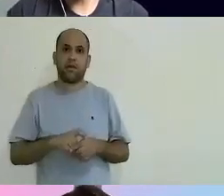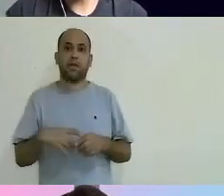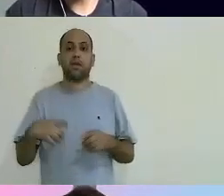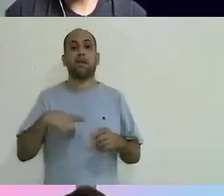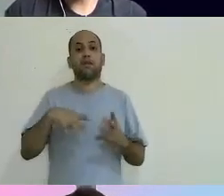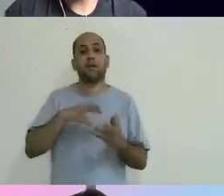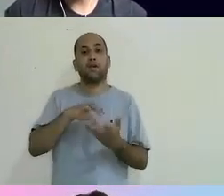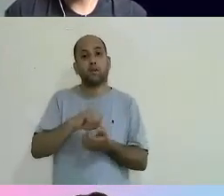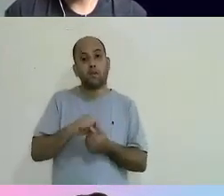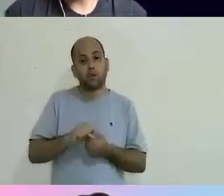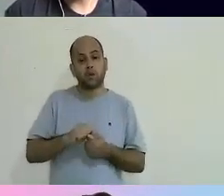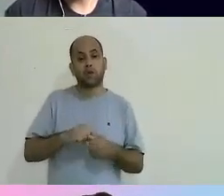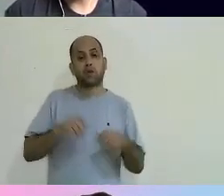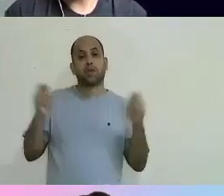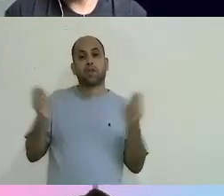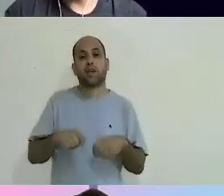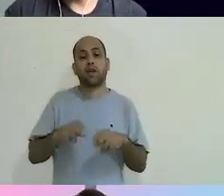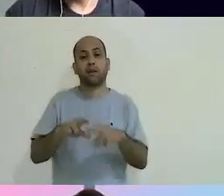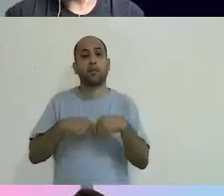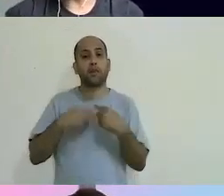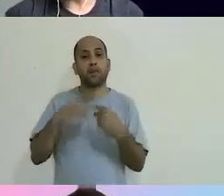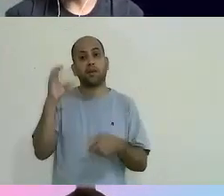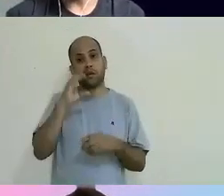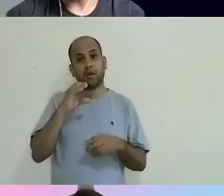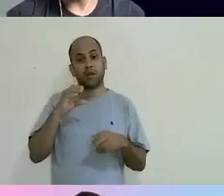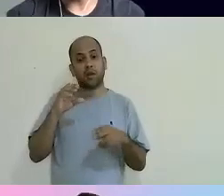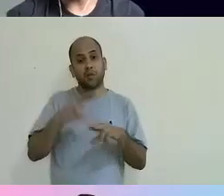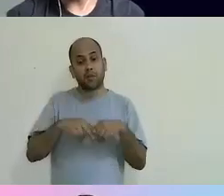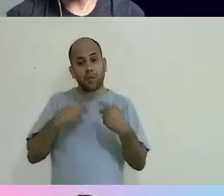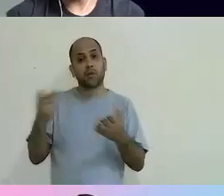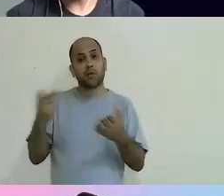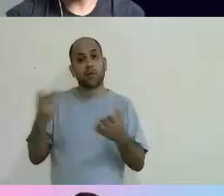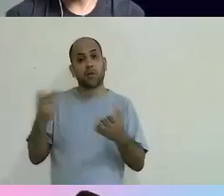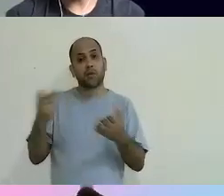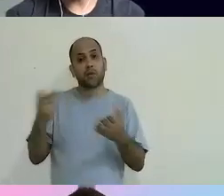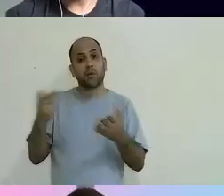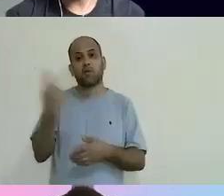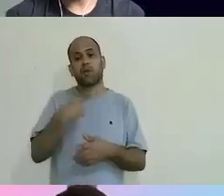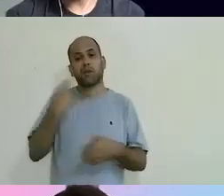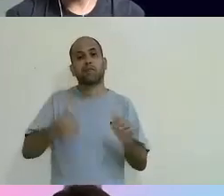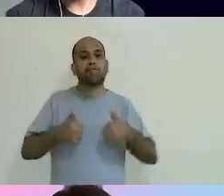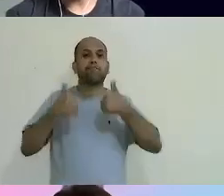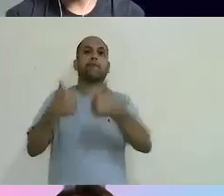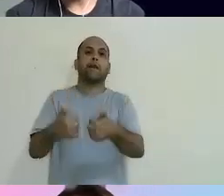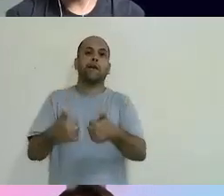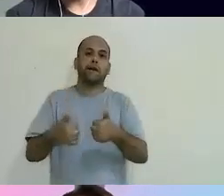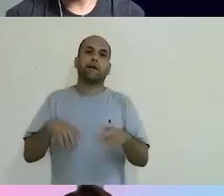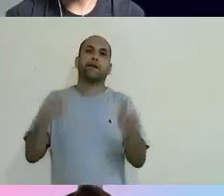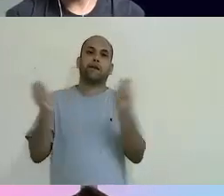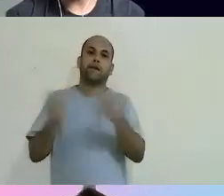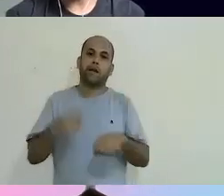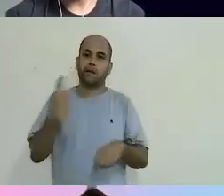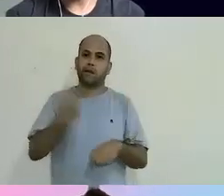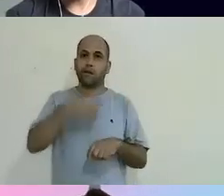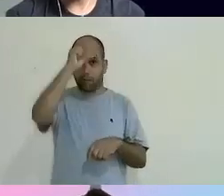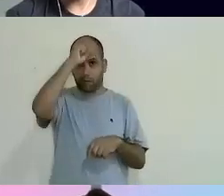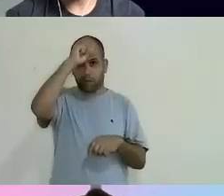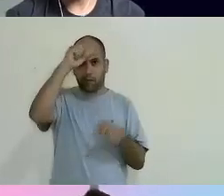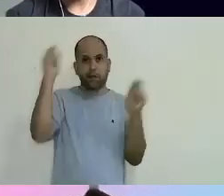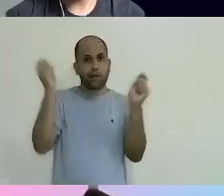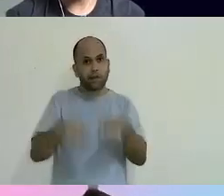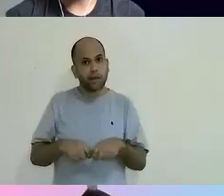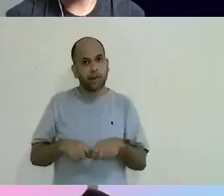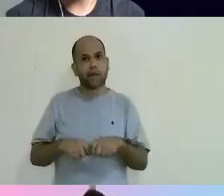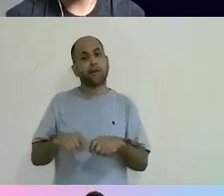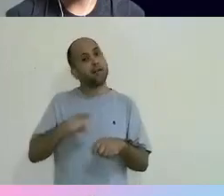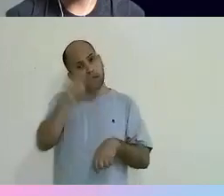possível, porque é através dos erros que a gente melhora, é através dos erros também que a gente aprende, né? Então,